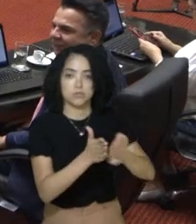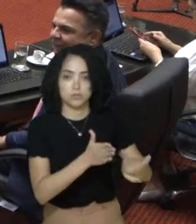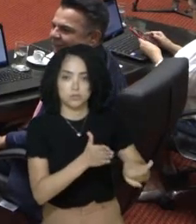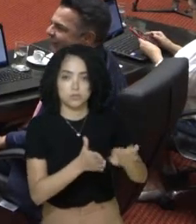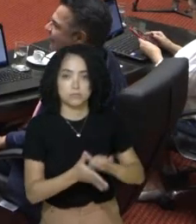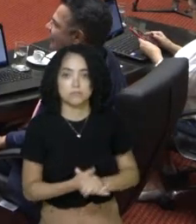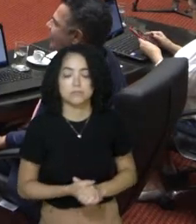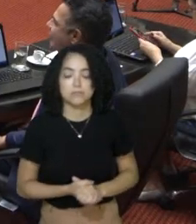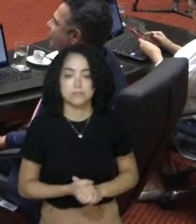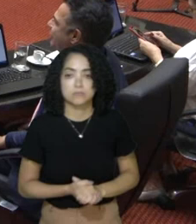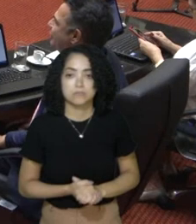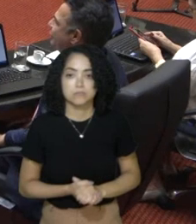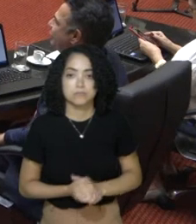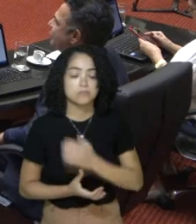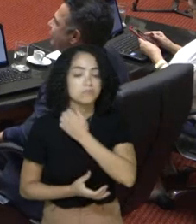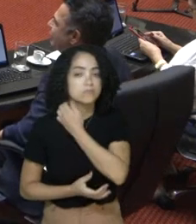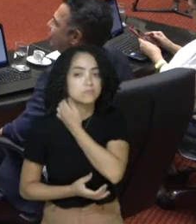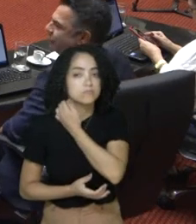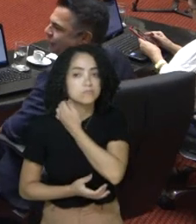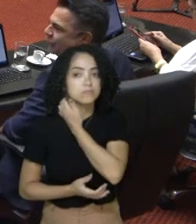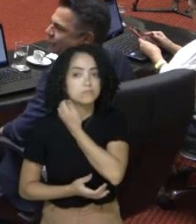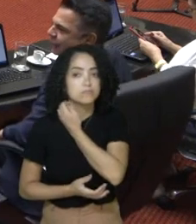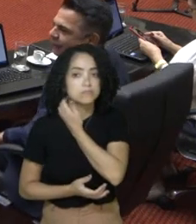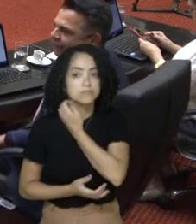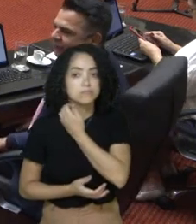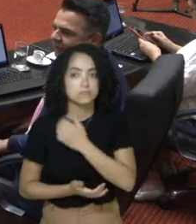Um mantém, dois rejeita.